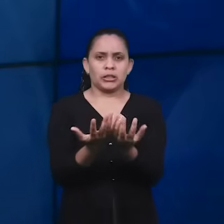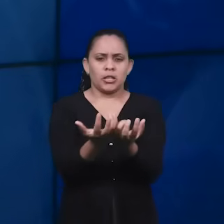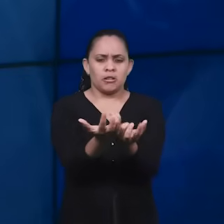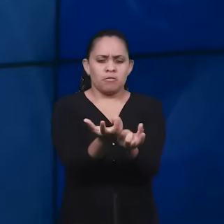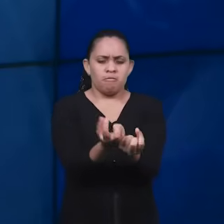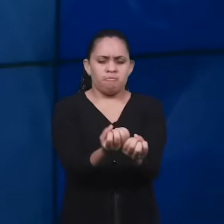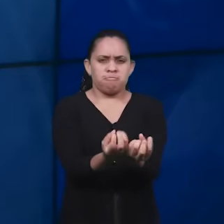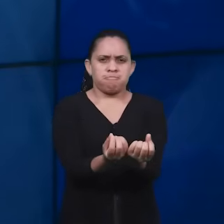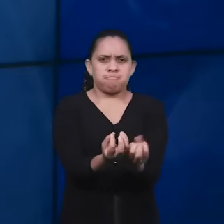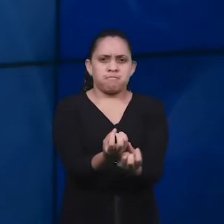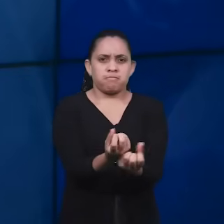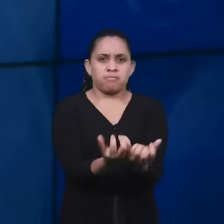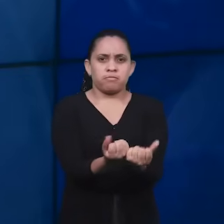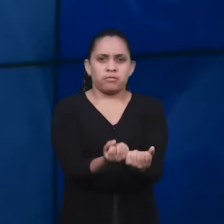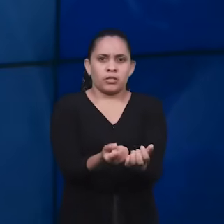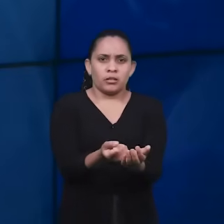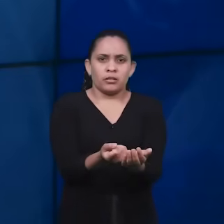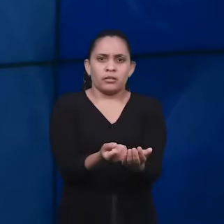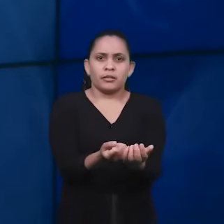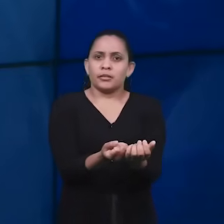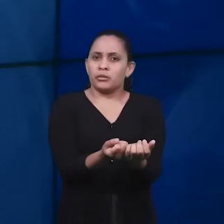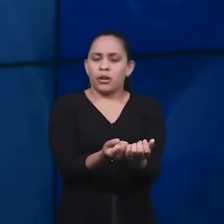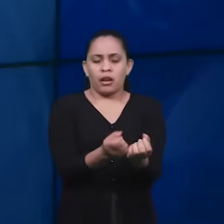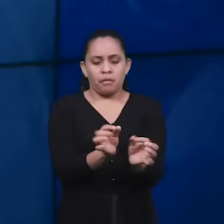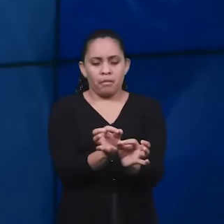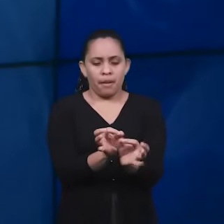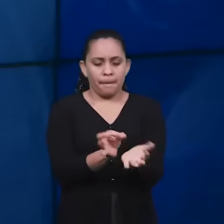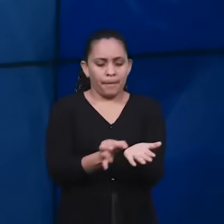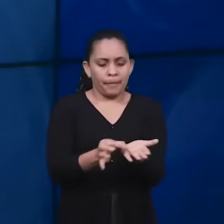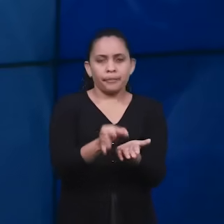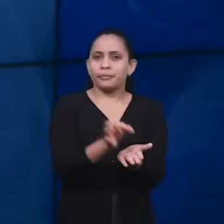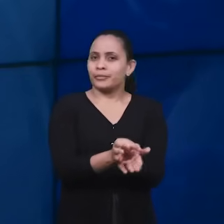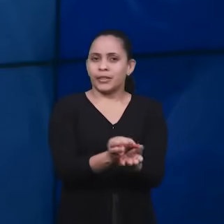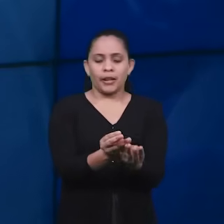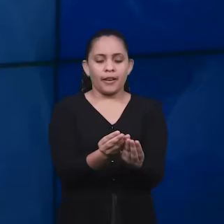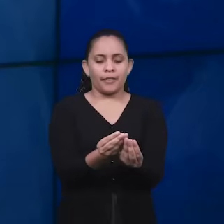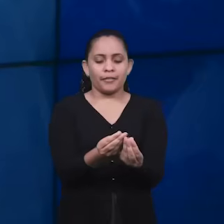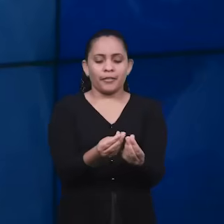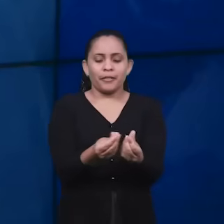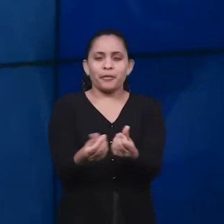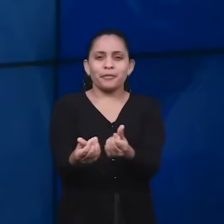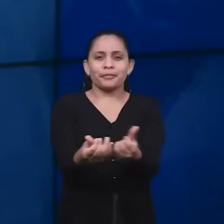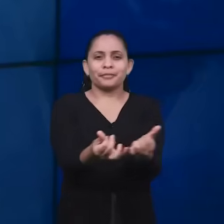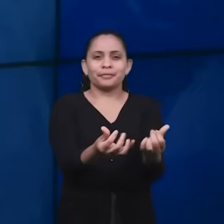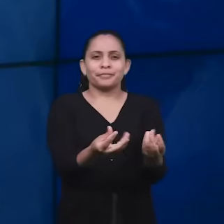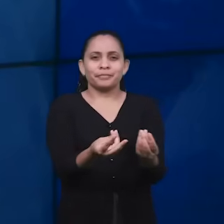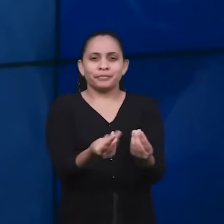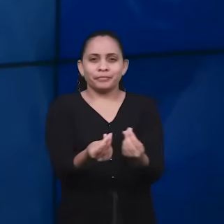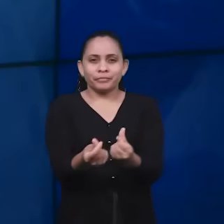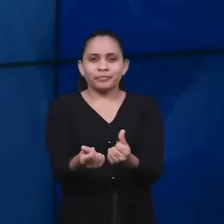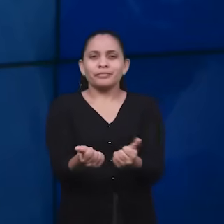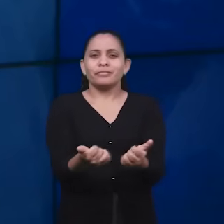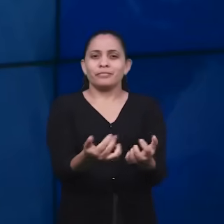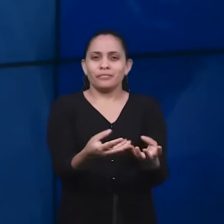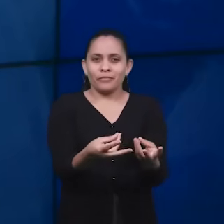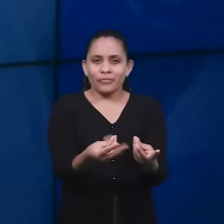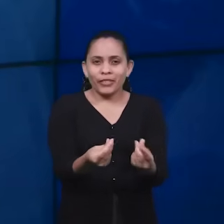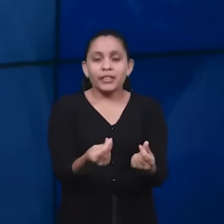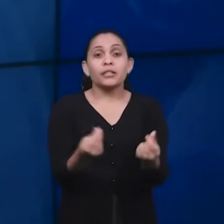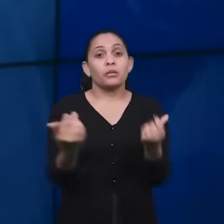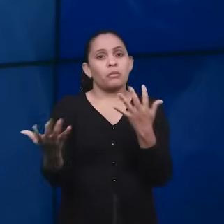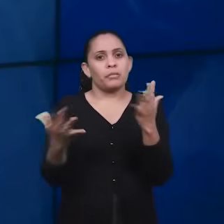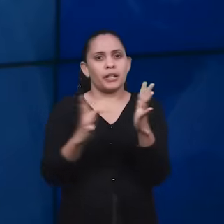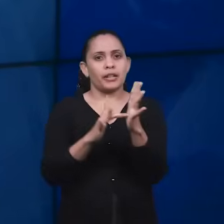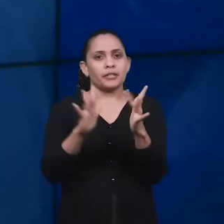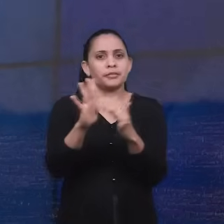moído. Não se faz o pão do trigo em grão, ele é moído, é a farinha de trigo. Jesus foi